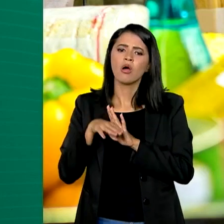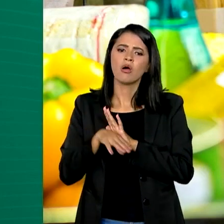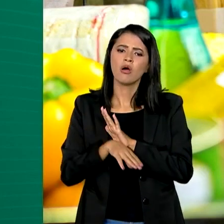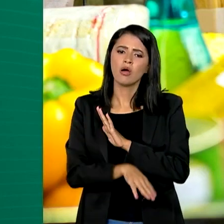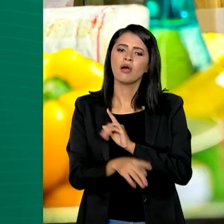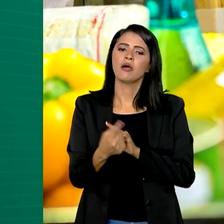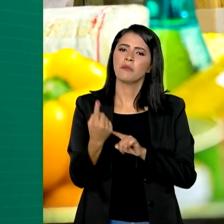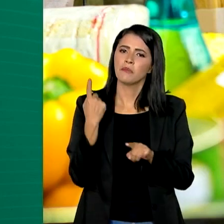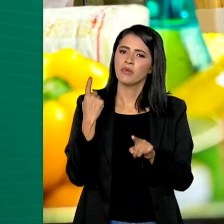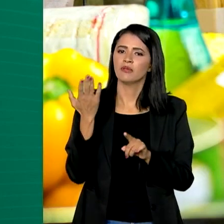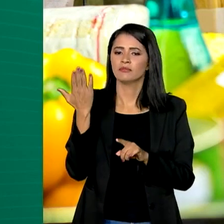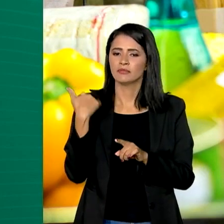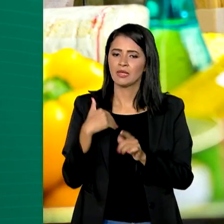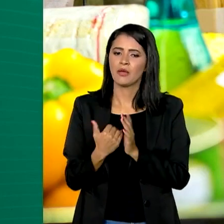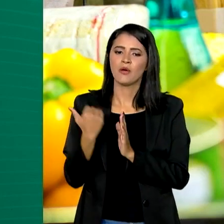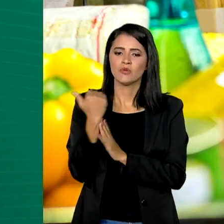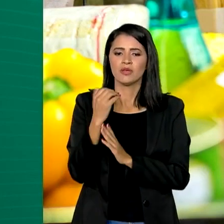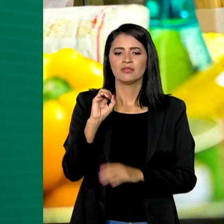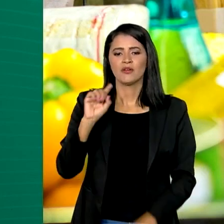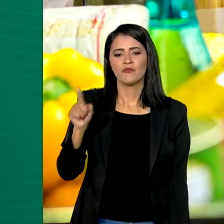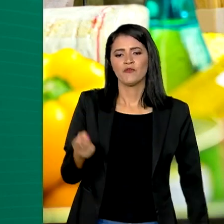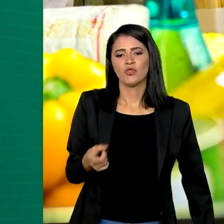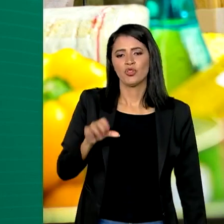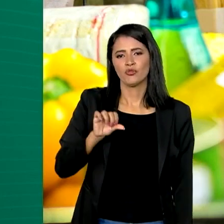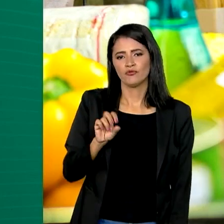mês, a alta era de